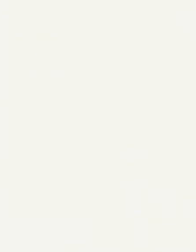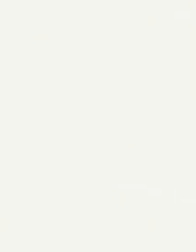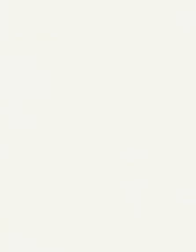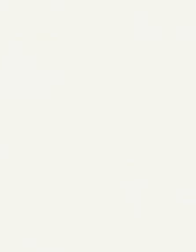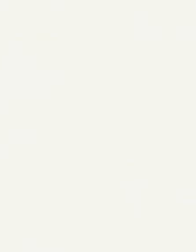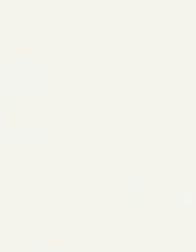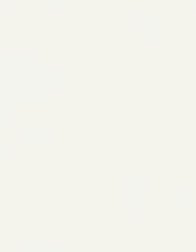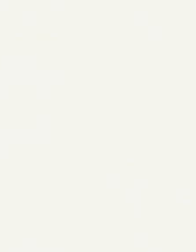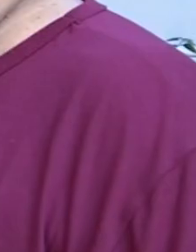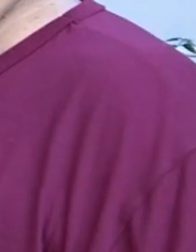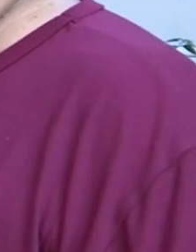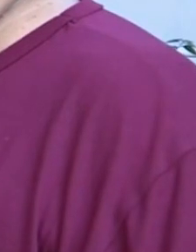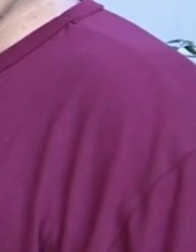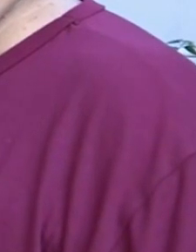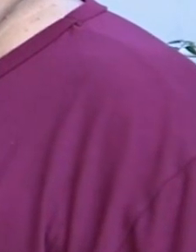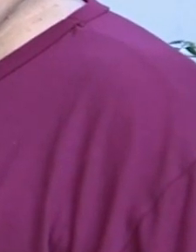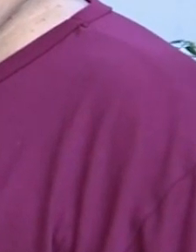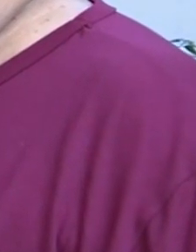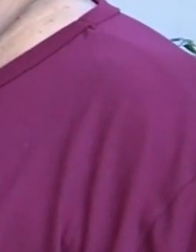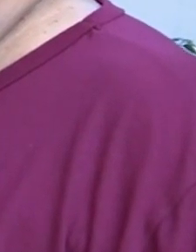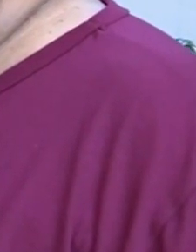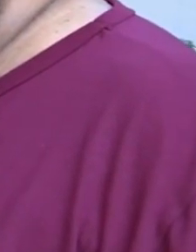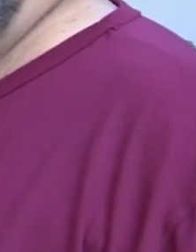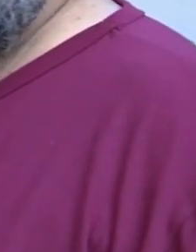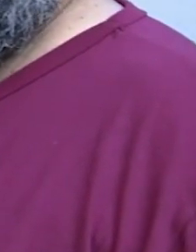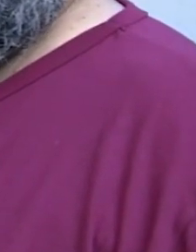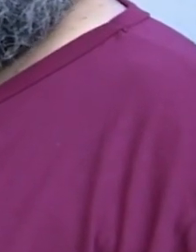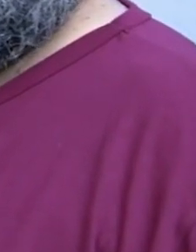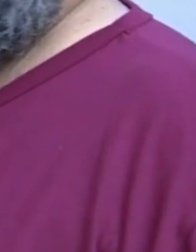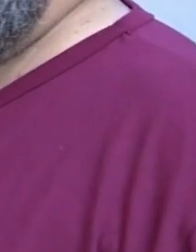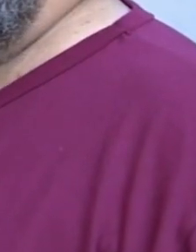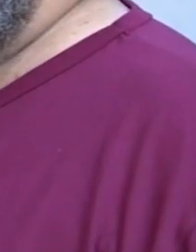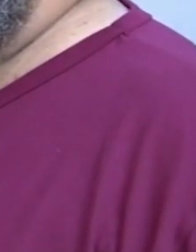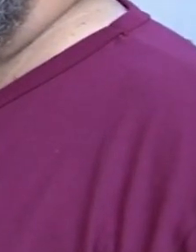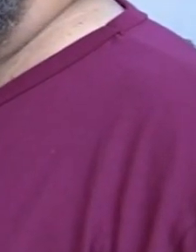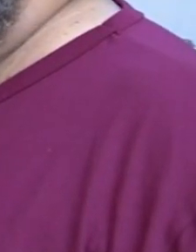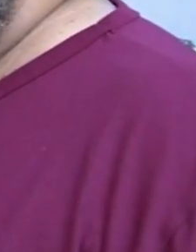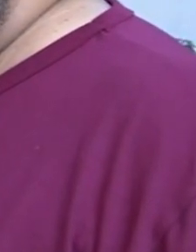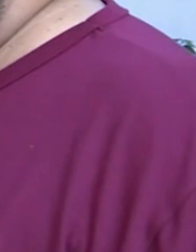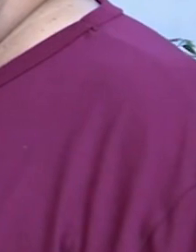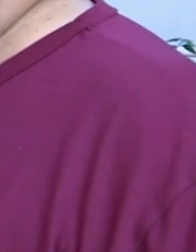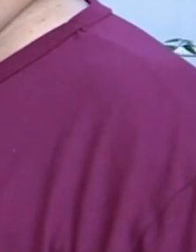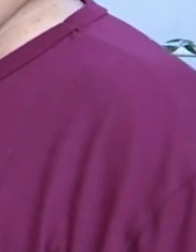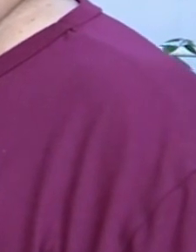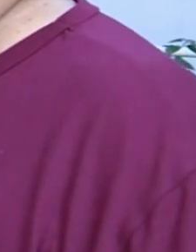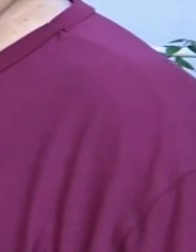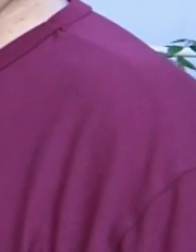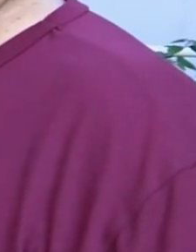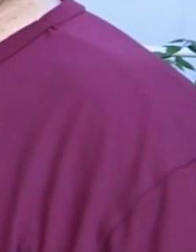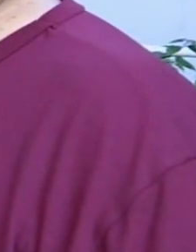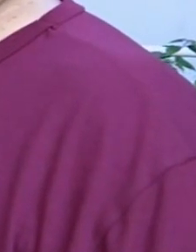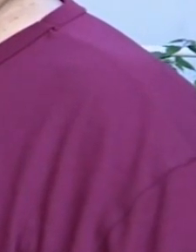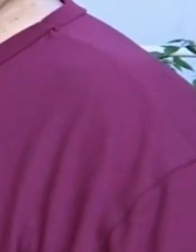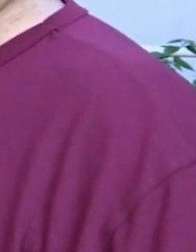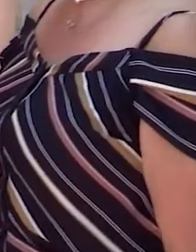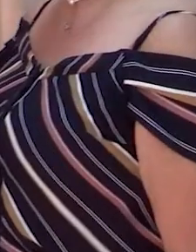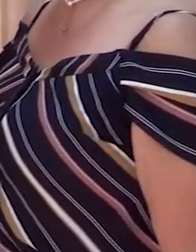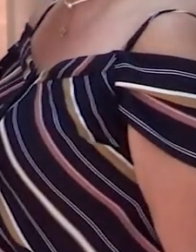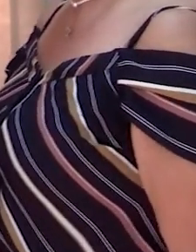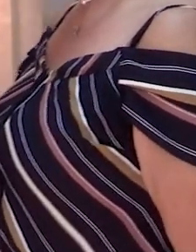de Solidariedade. A doação foi feita pelo casal Alessandra Castelli e José Carlos Gomes da